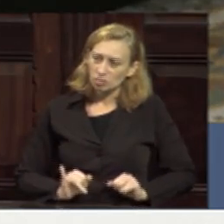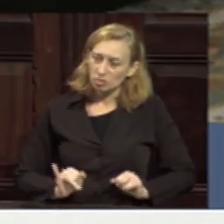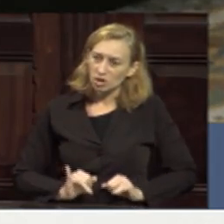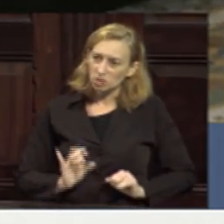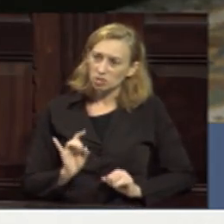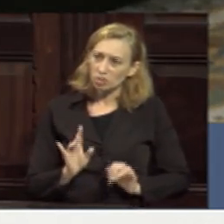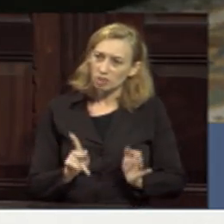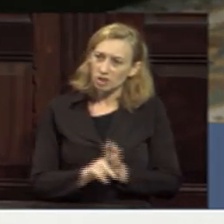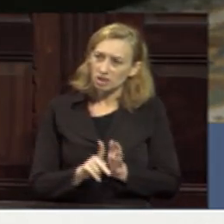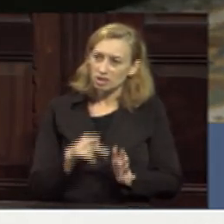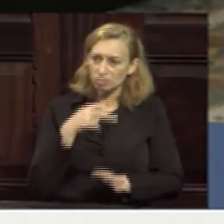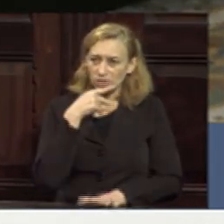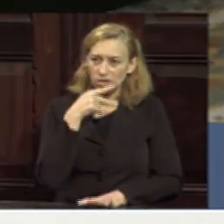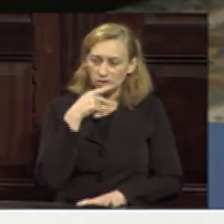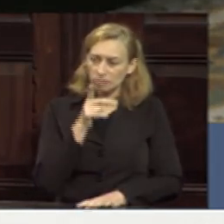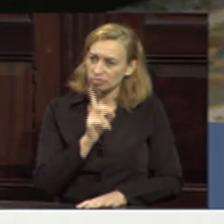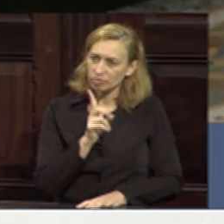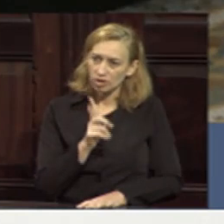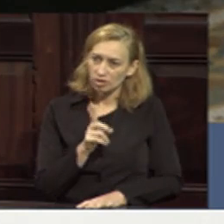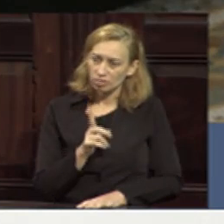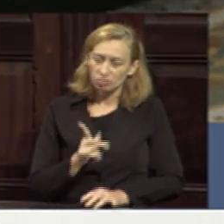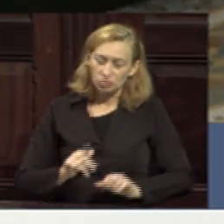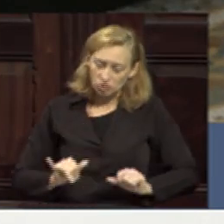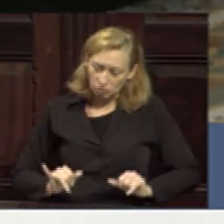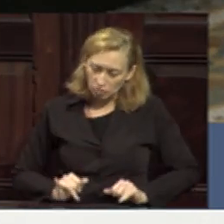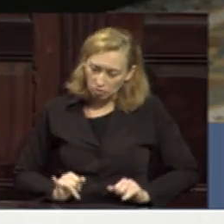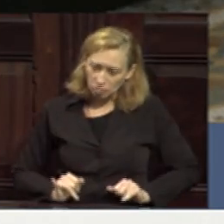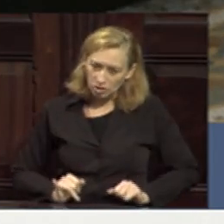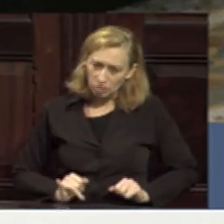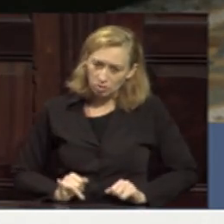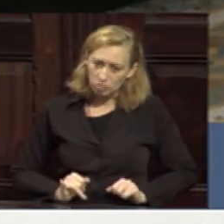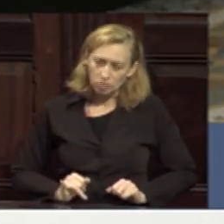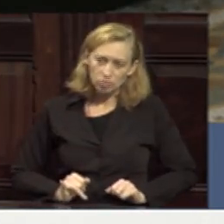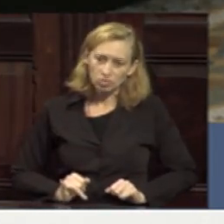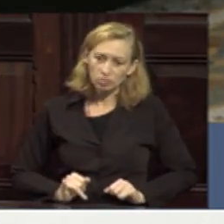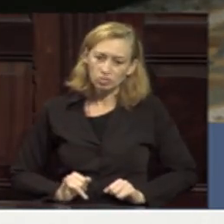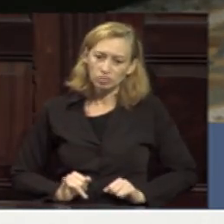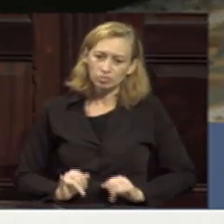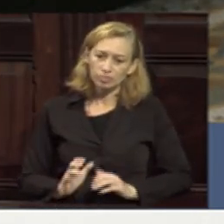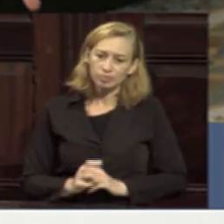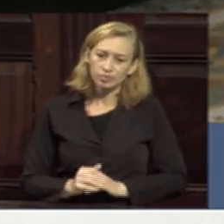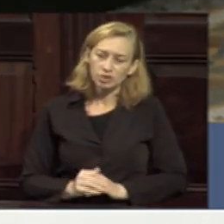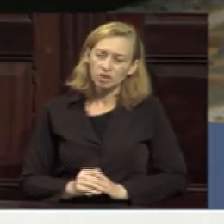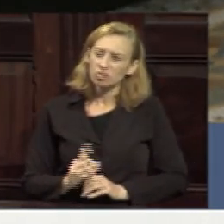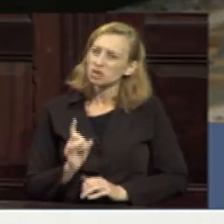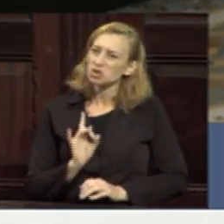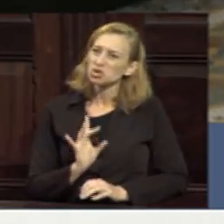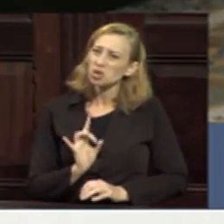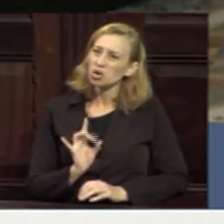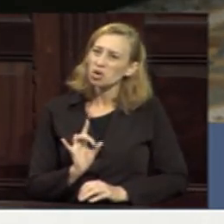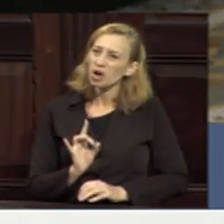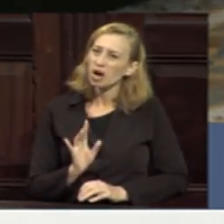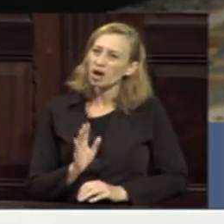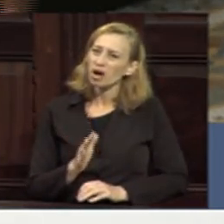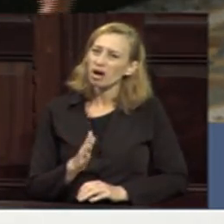Esta questão não é uma questão partidária, não é uma questão de amizade pessoal